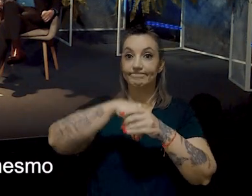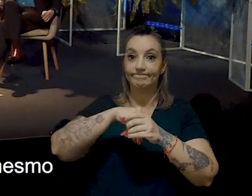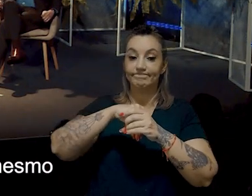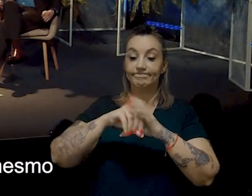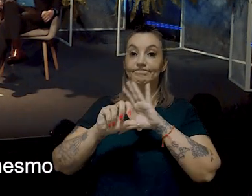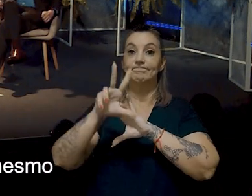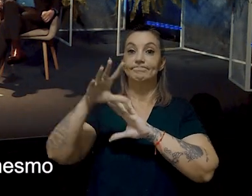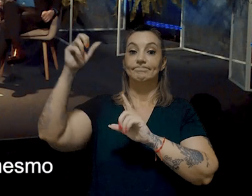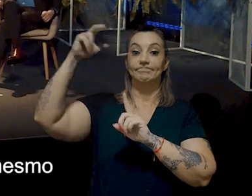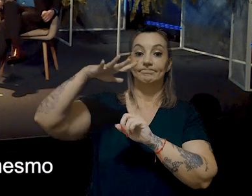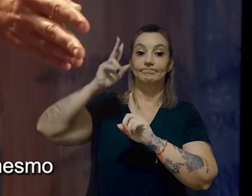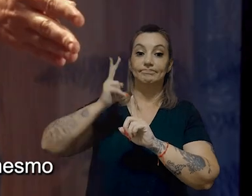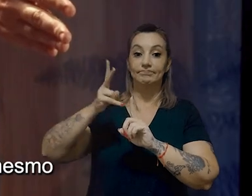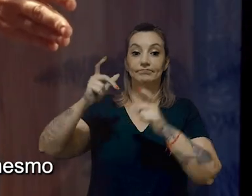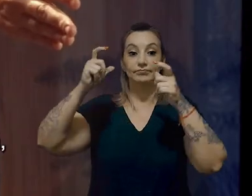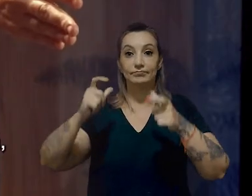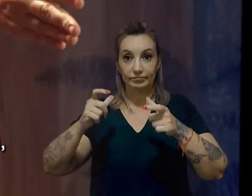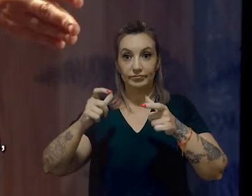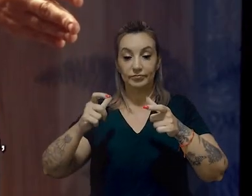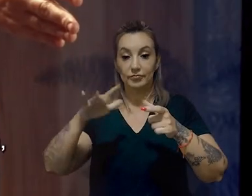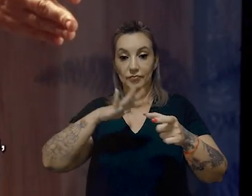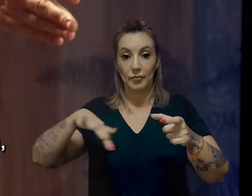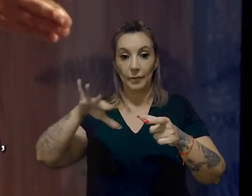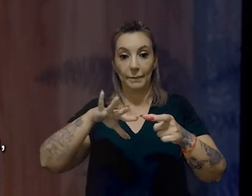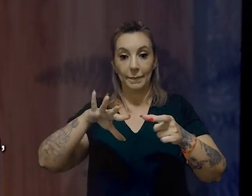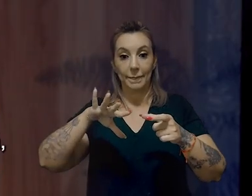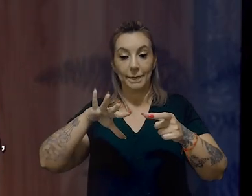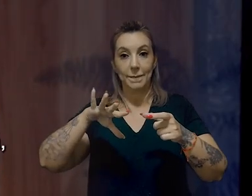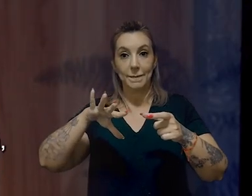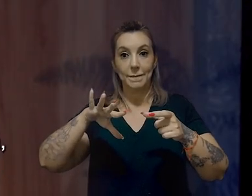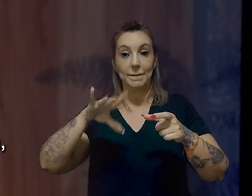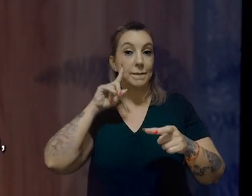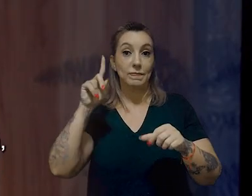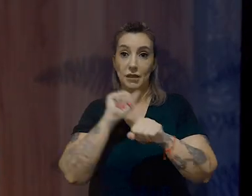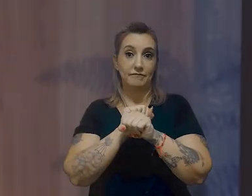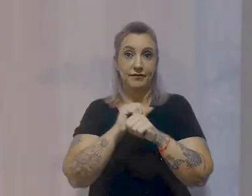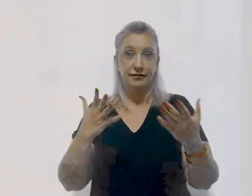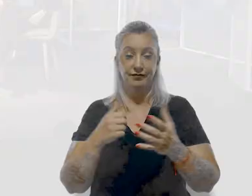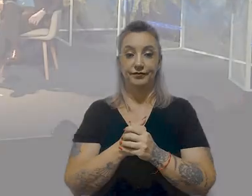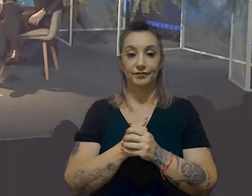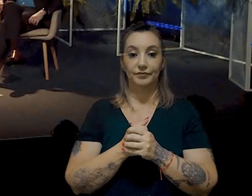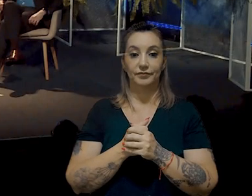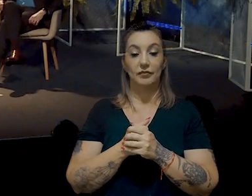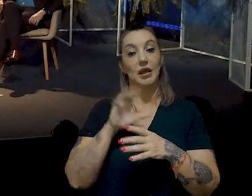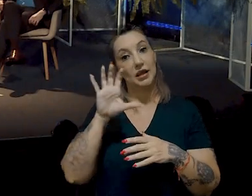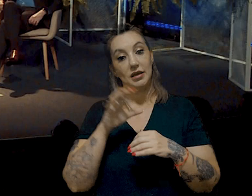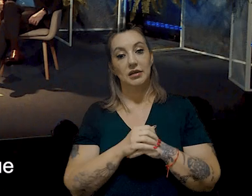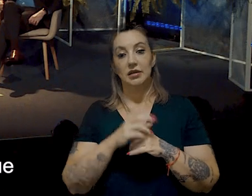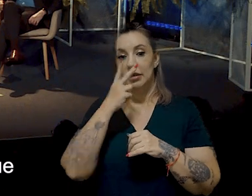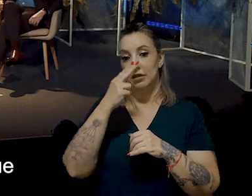Instalei um parque solar para usar o mesmo o mesma subestação que tá lá que ficava ociosa durante o dia Liro